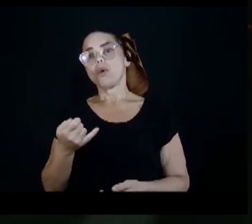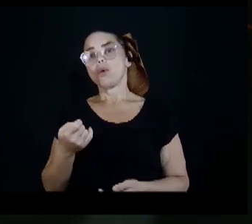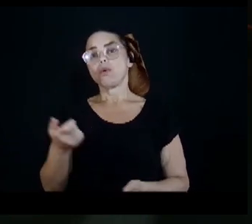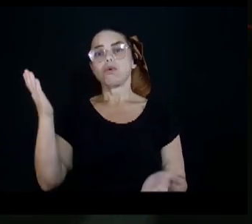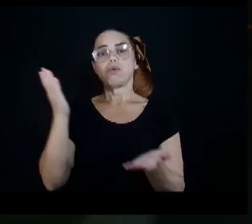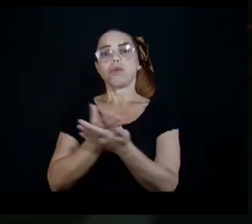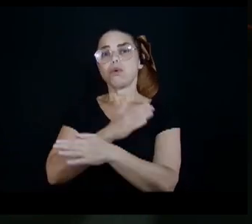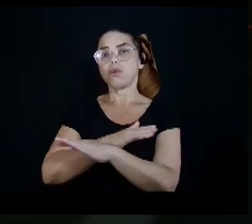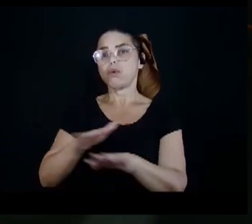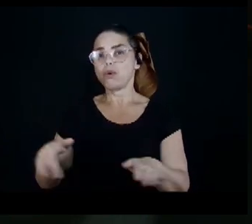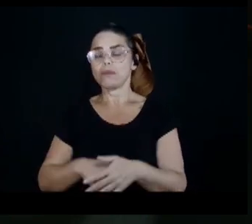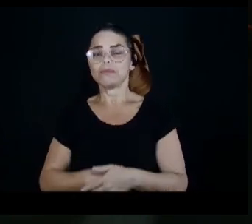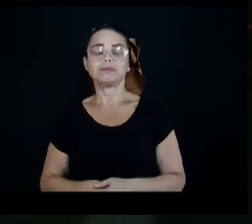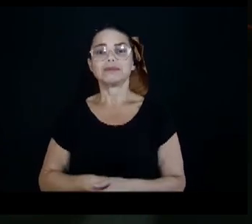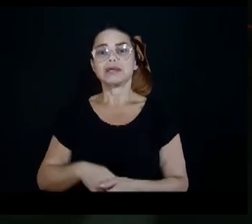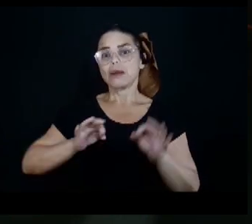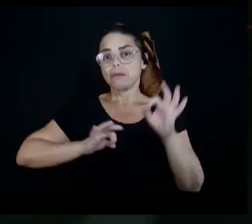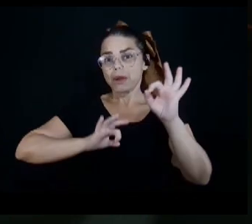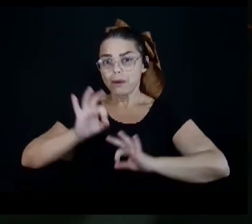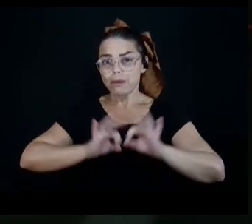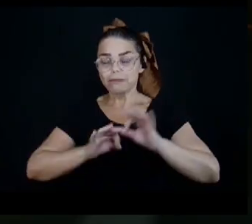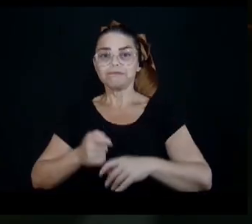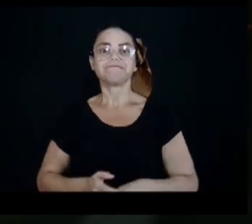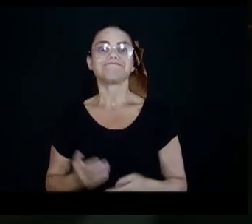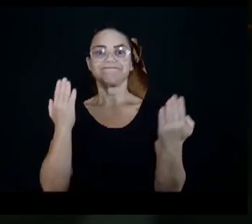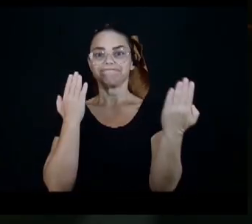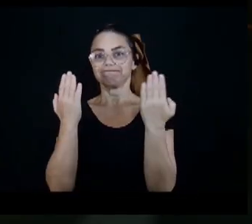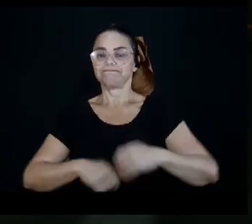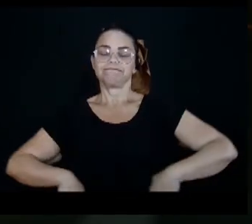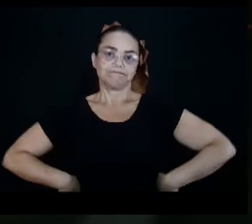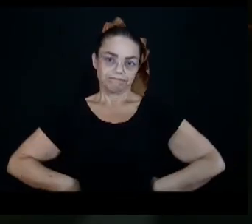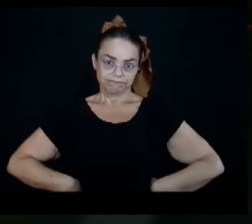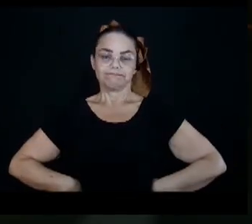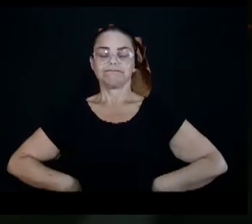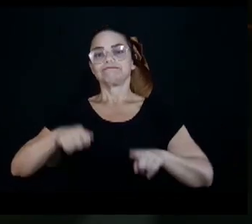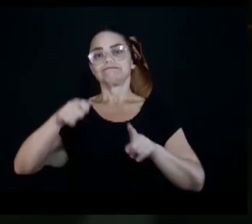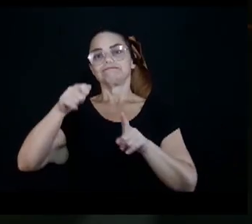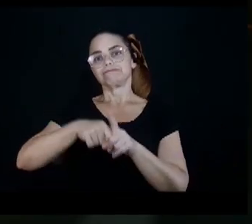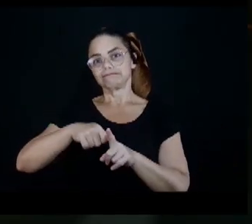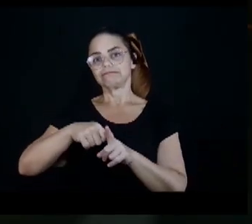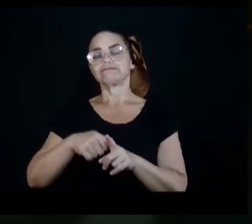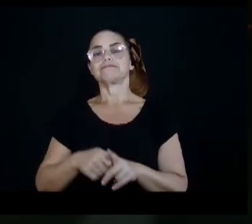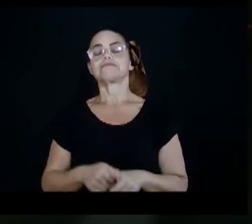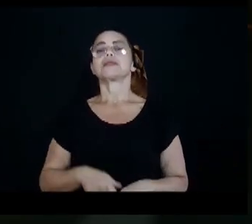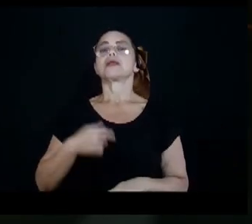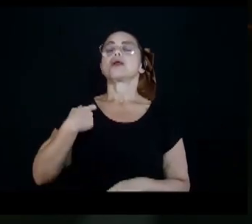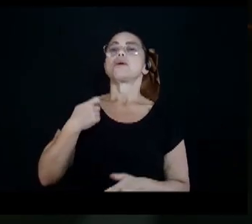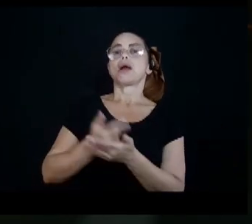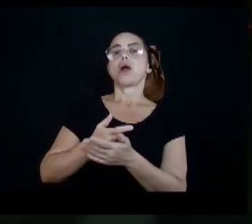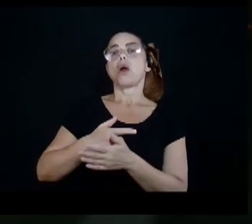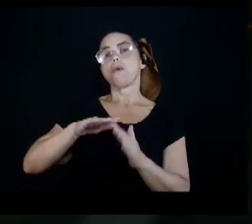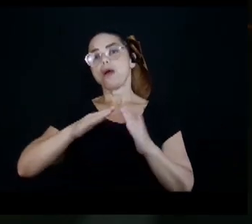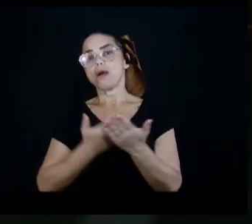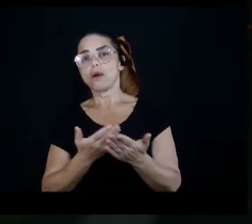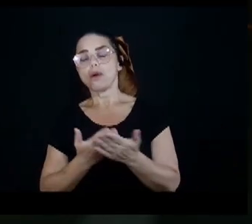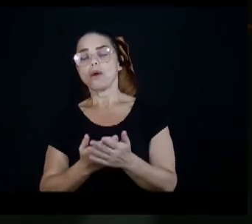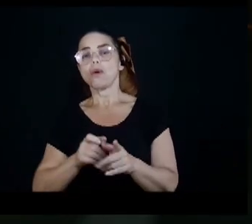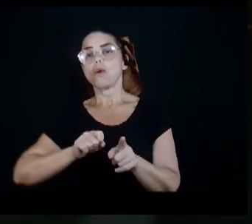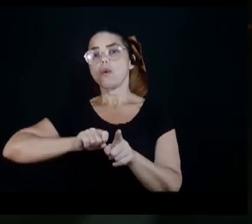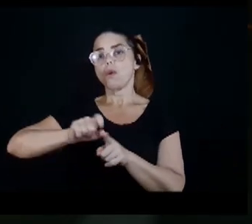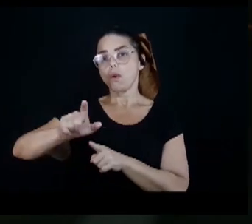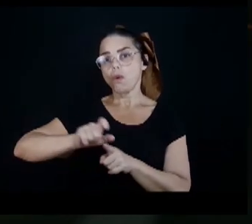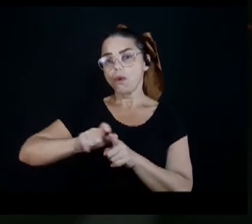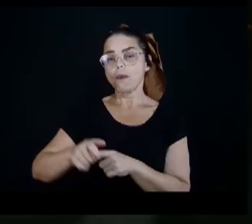se compara aí a uma mensalidade escolar, um aluguel. A gente precisa olhar para isso com muita